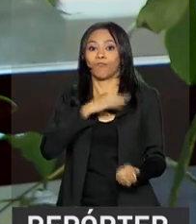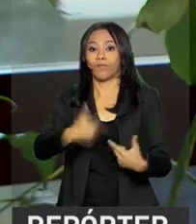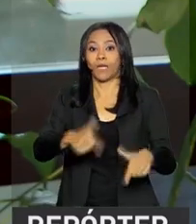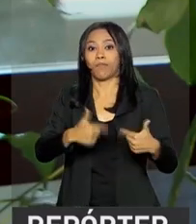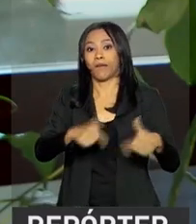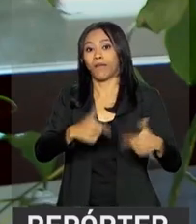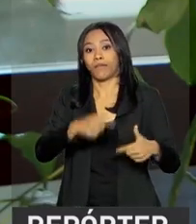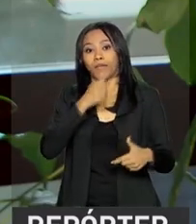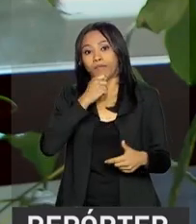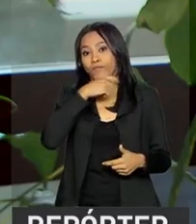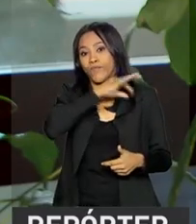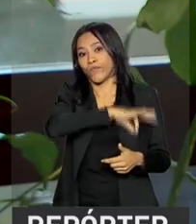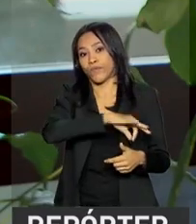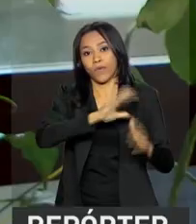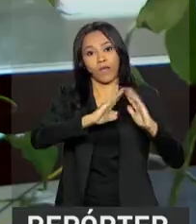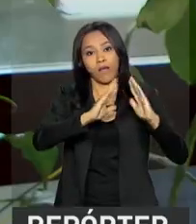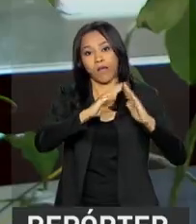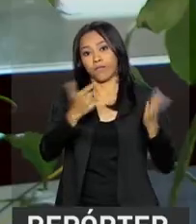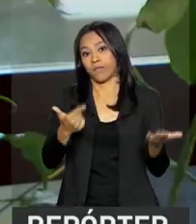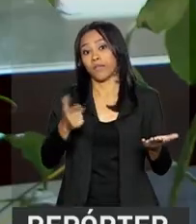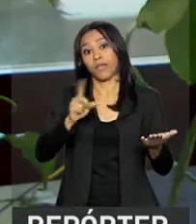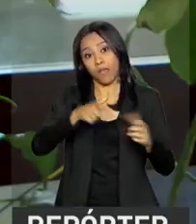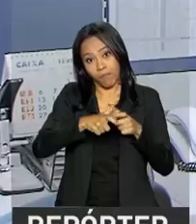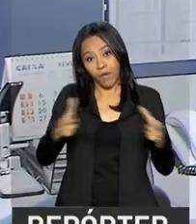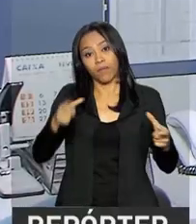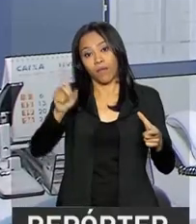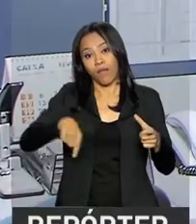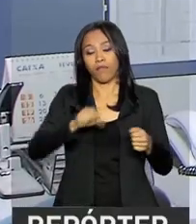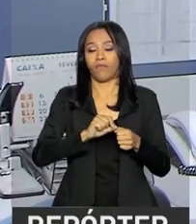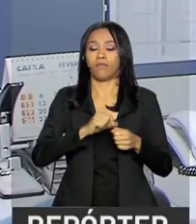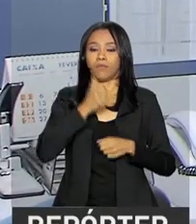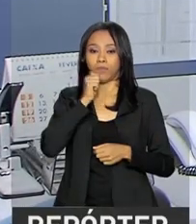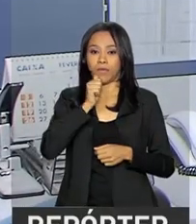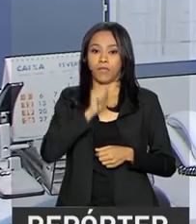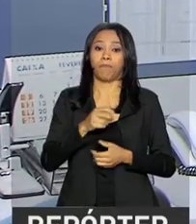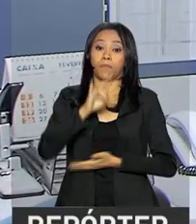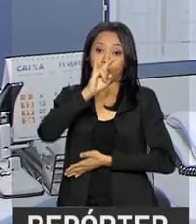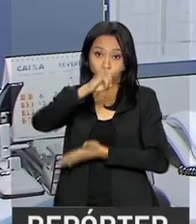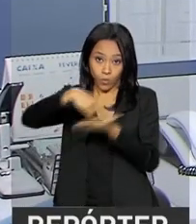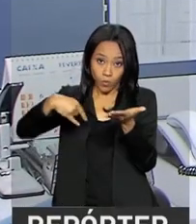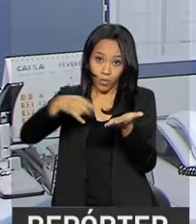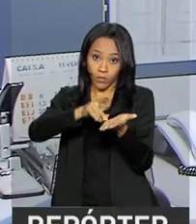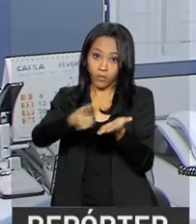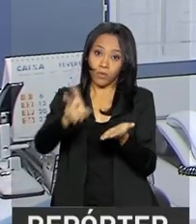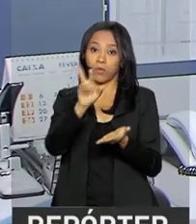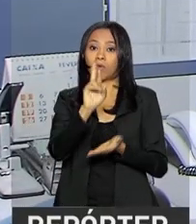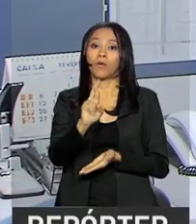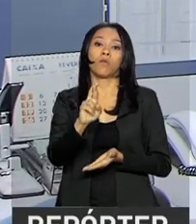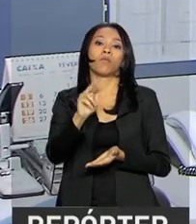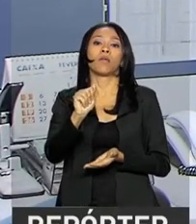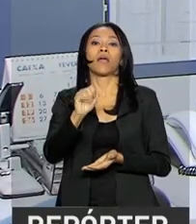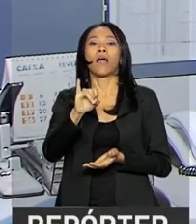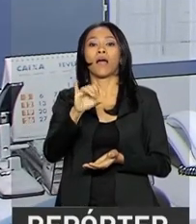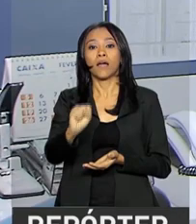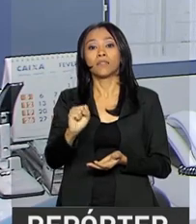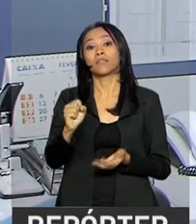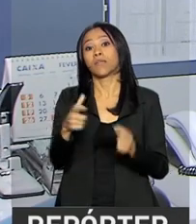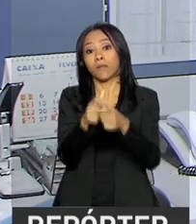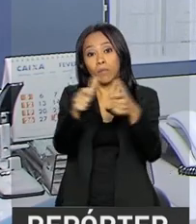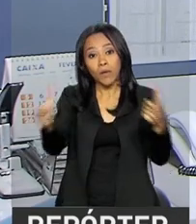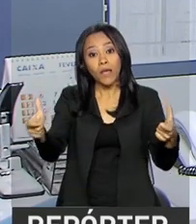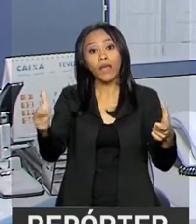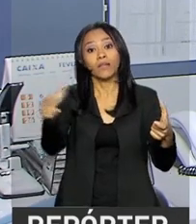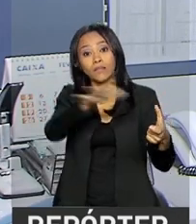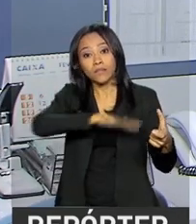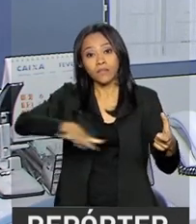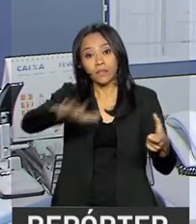em casa, que ainda é muito concentrado nas mulheres. Segundo a Raiz, o único setor em que mulheres são a maioria é